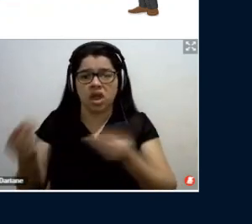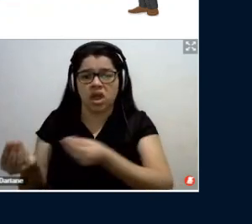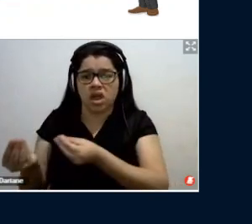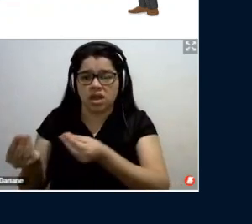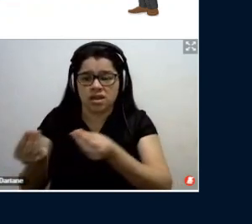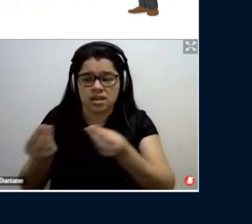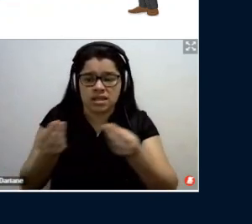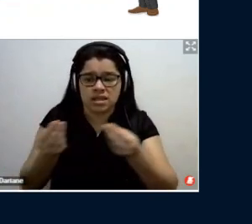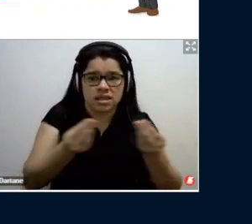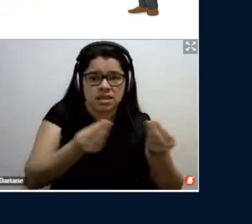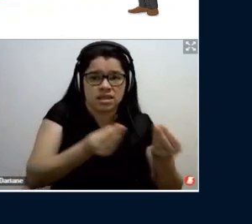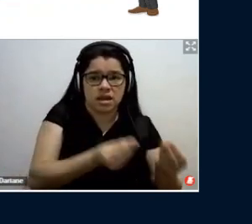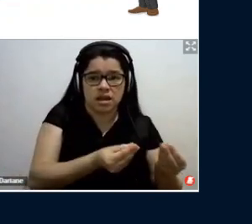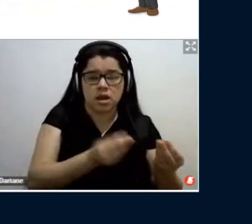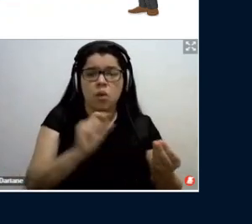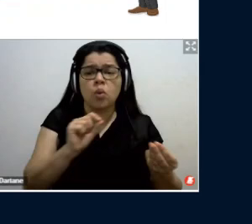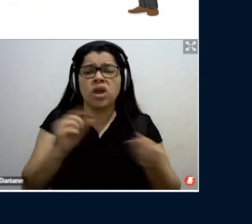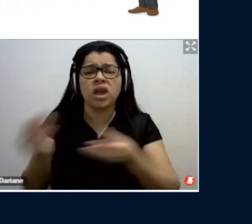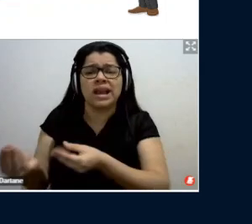O que o rapaz deu?